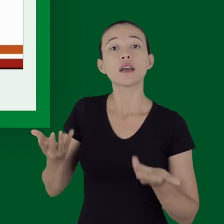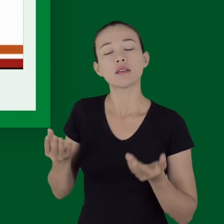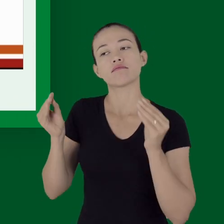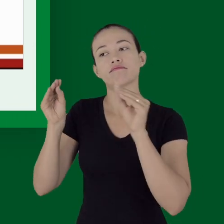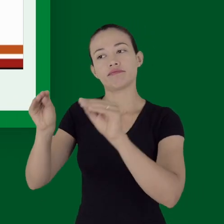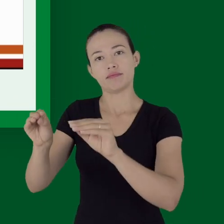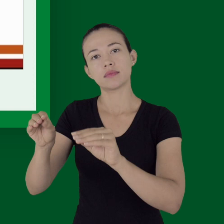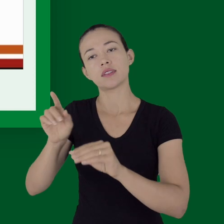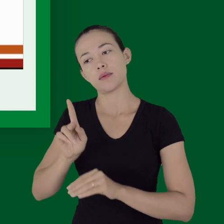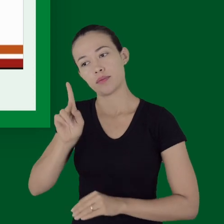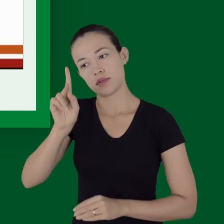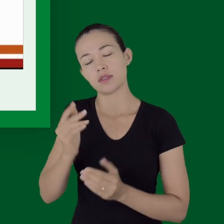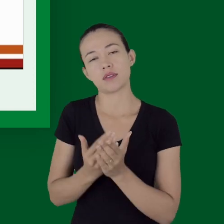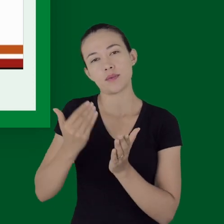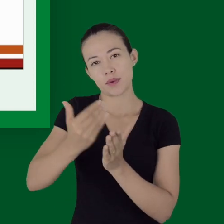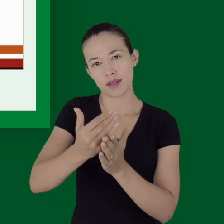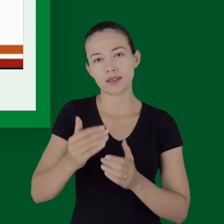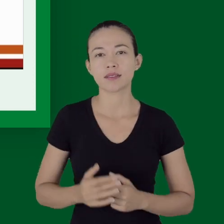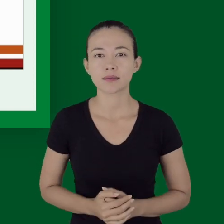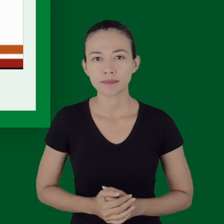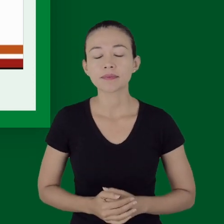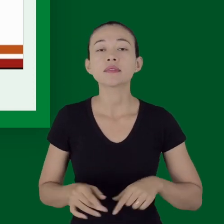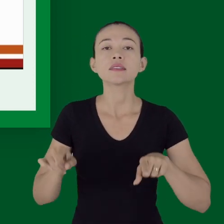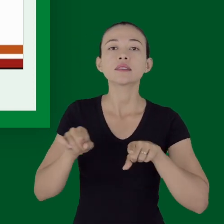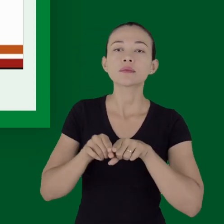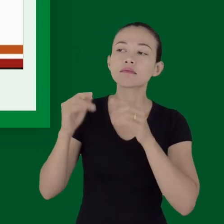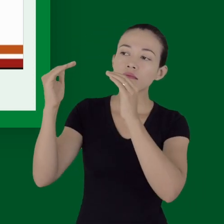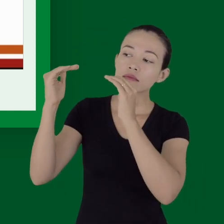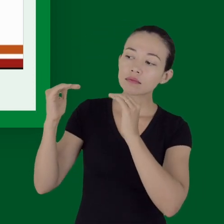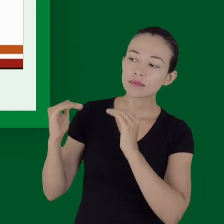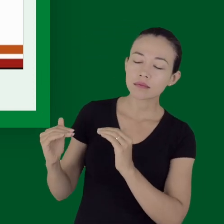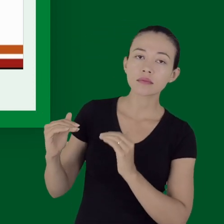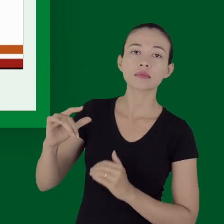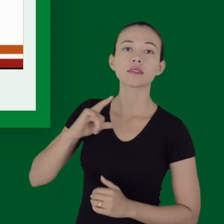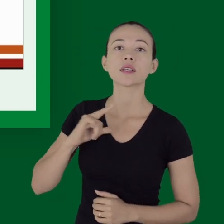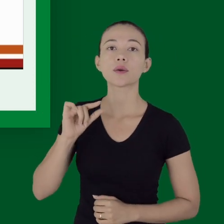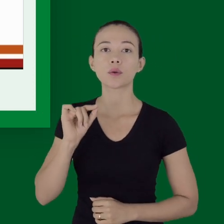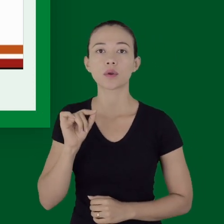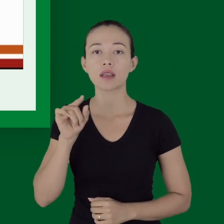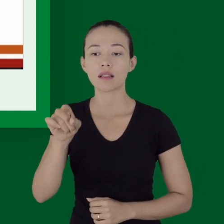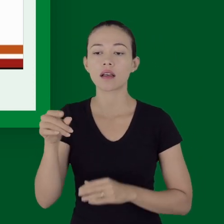E a hipo resolve repondo potássio.